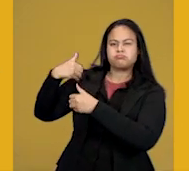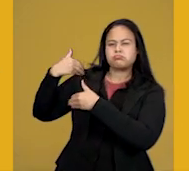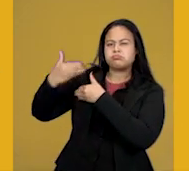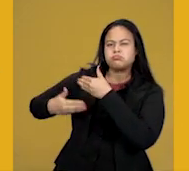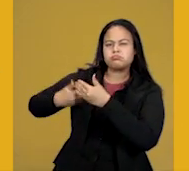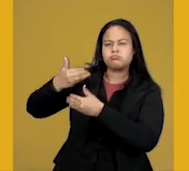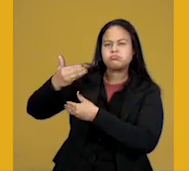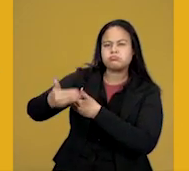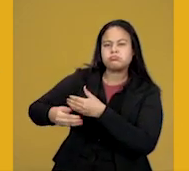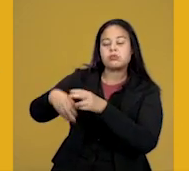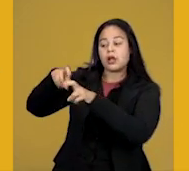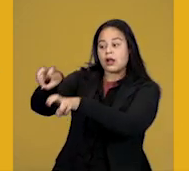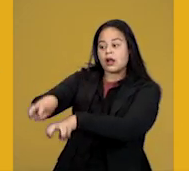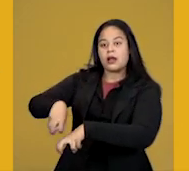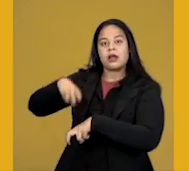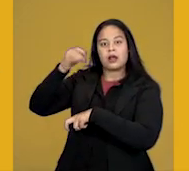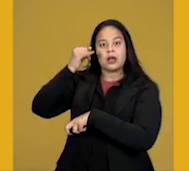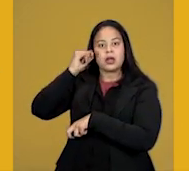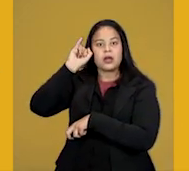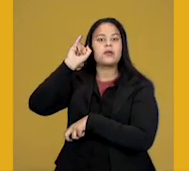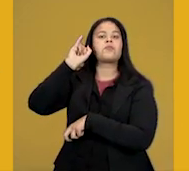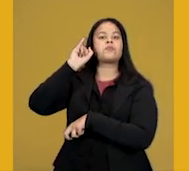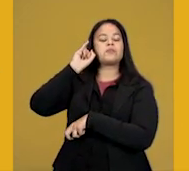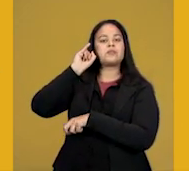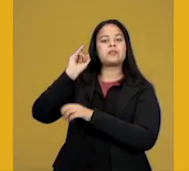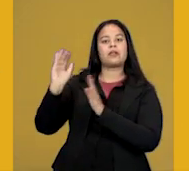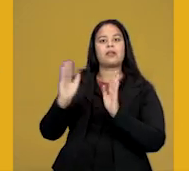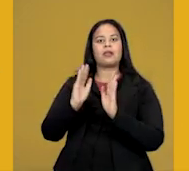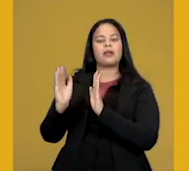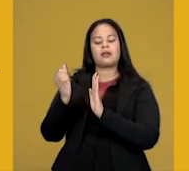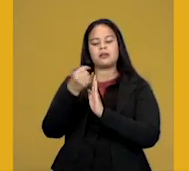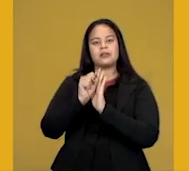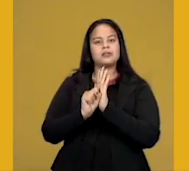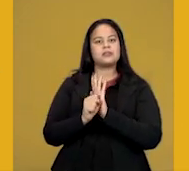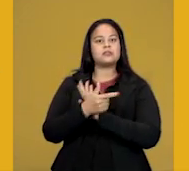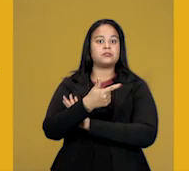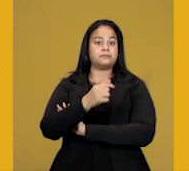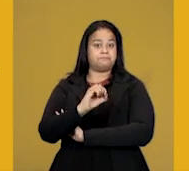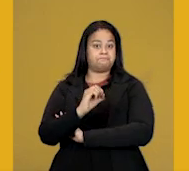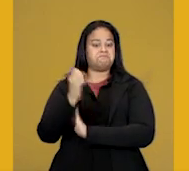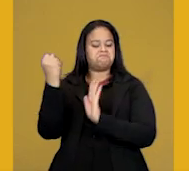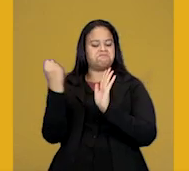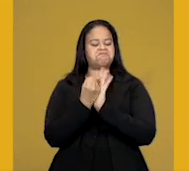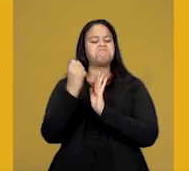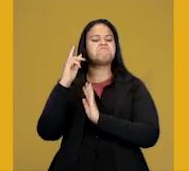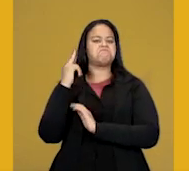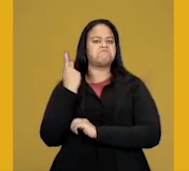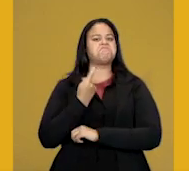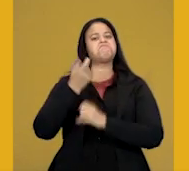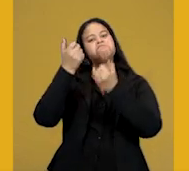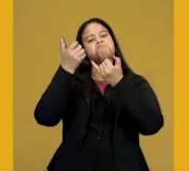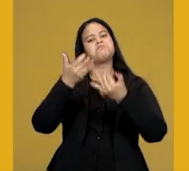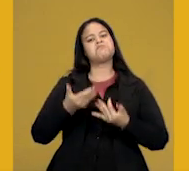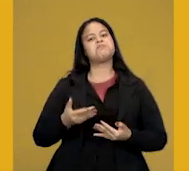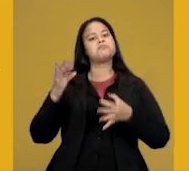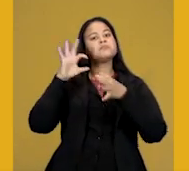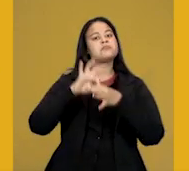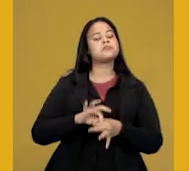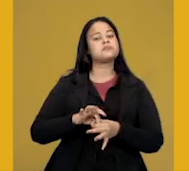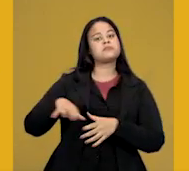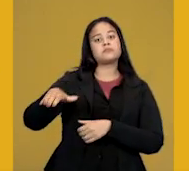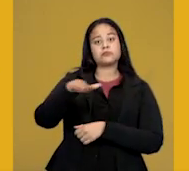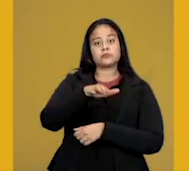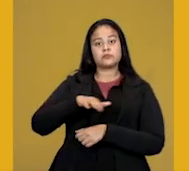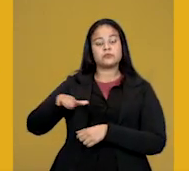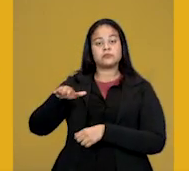ou seja, iniciado na segunda metade do século XX, é um marco histórico que explica o atual contexto do